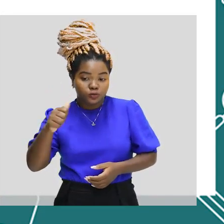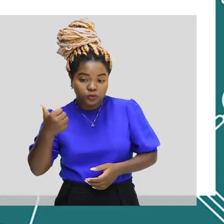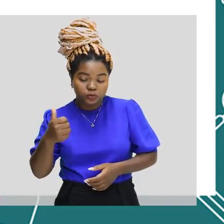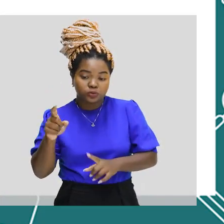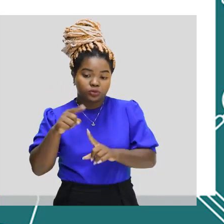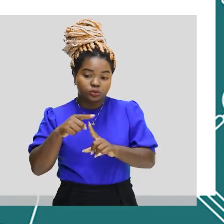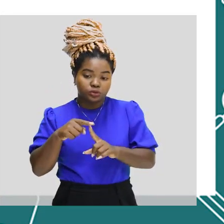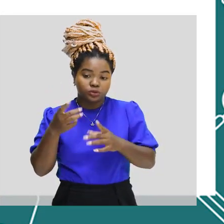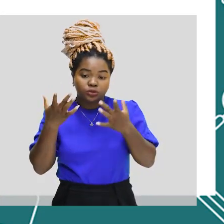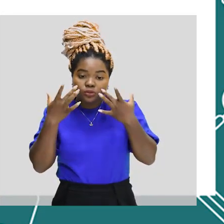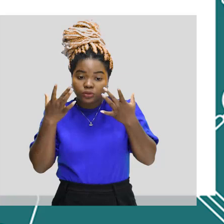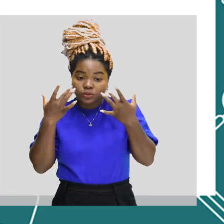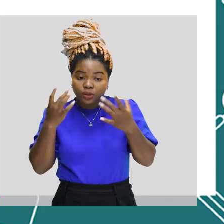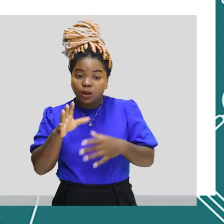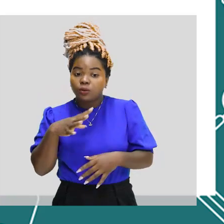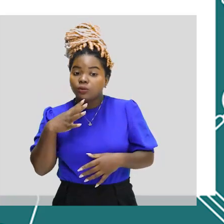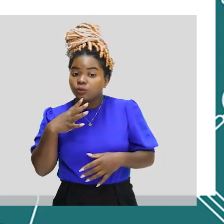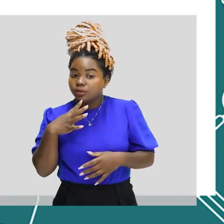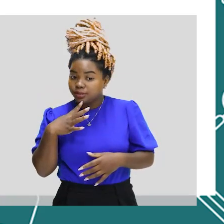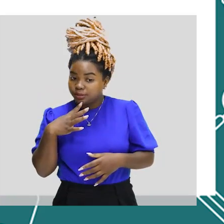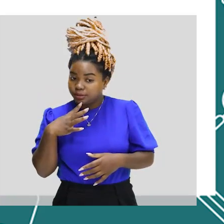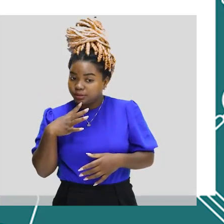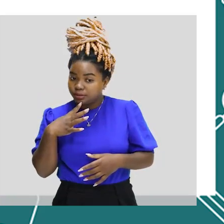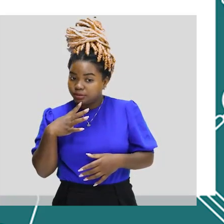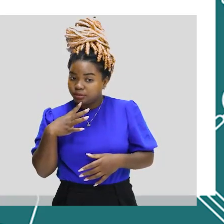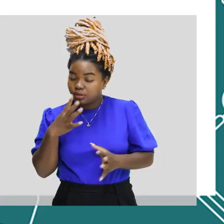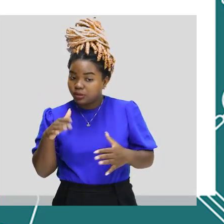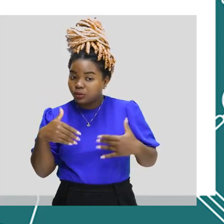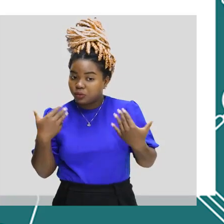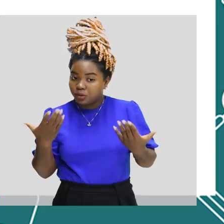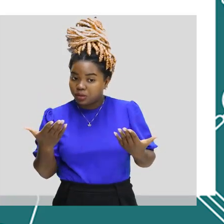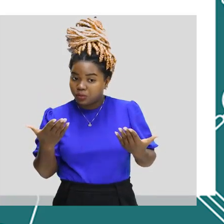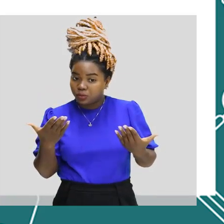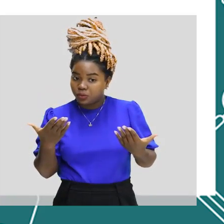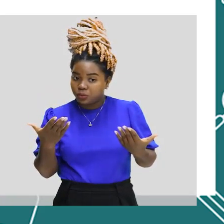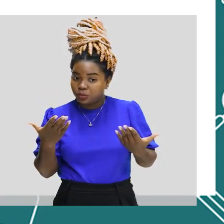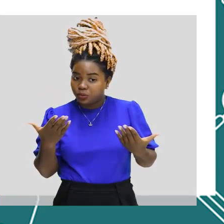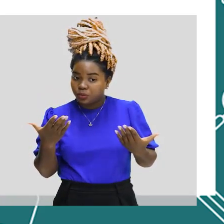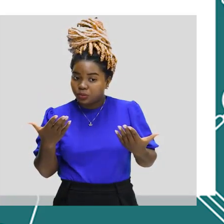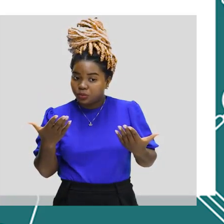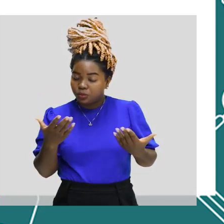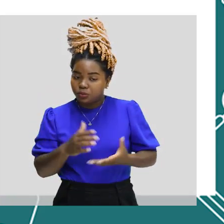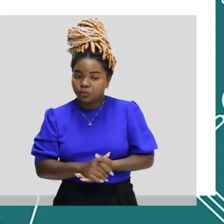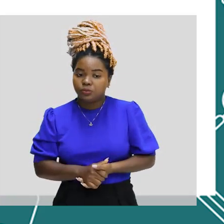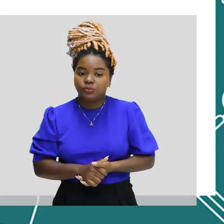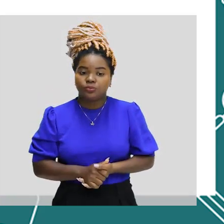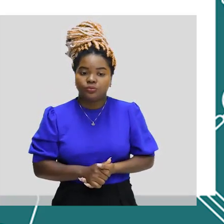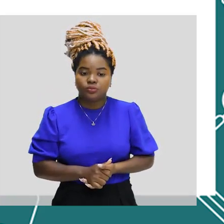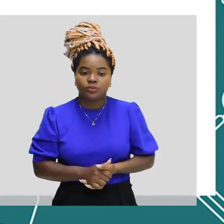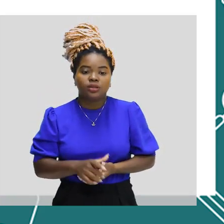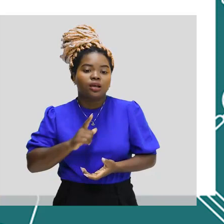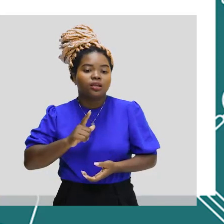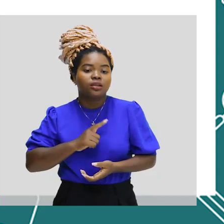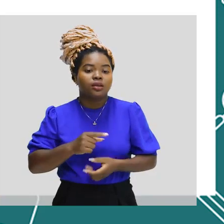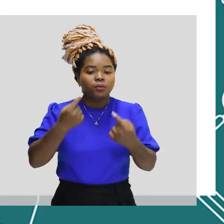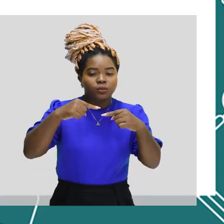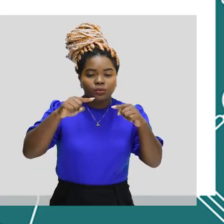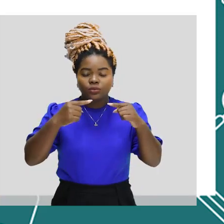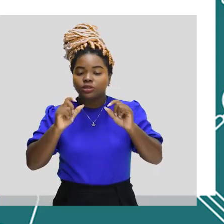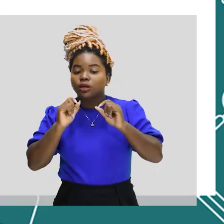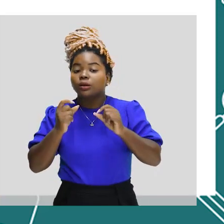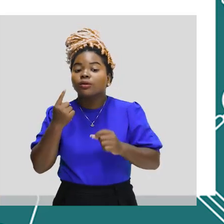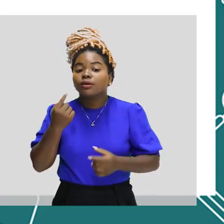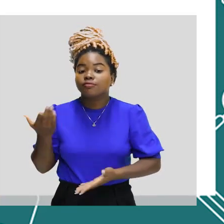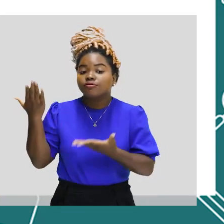arte conhecidas? Por enquanto, não estou dizendo que isso é uma matriz fechada, deixar claro isso. Música. O que é